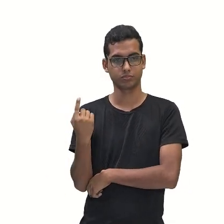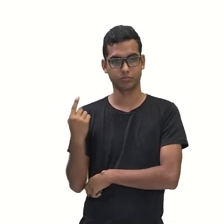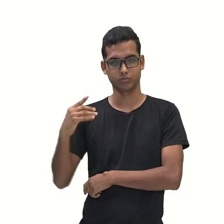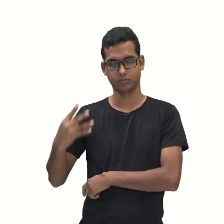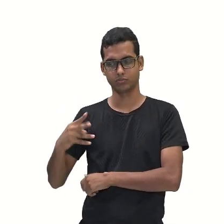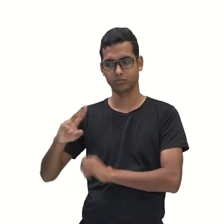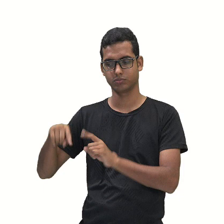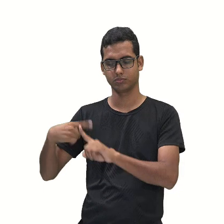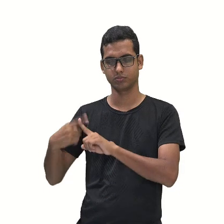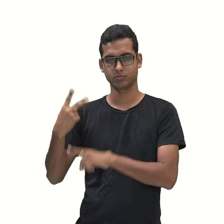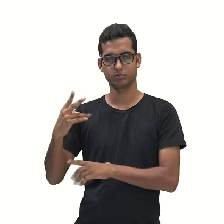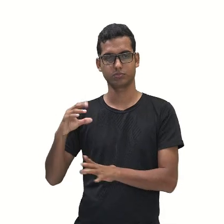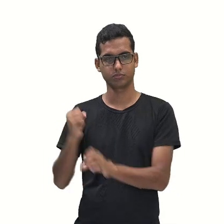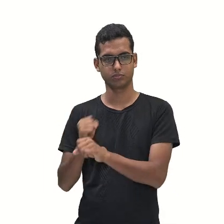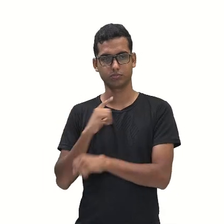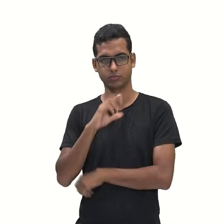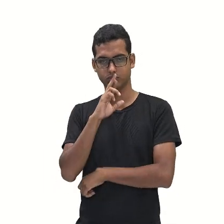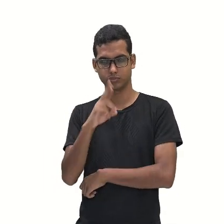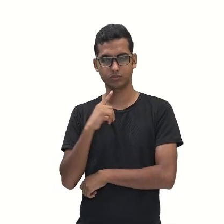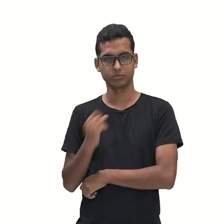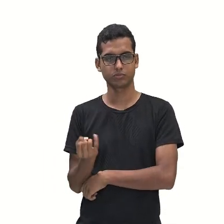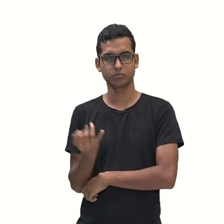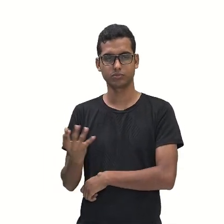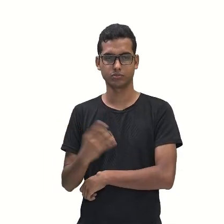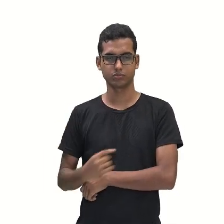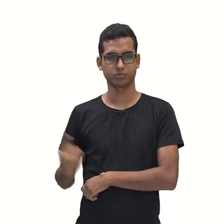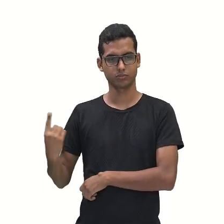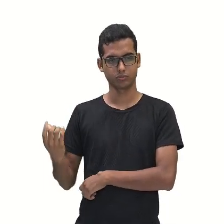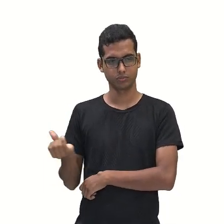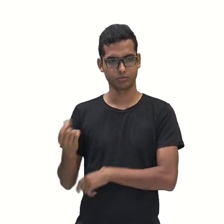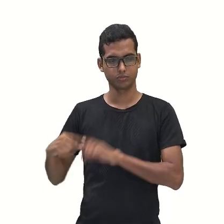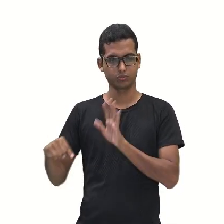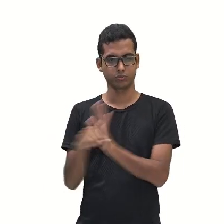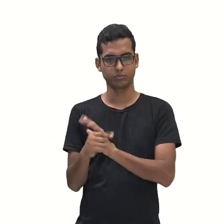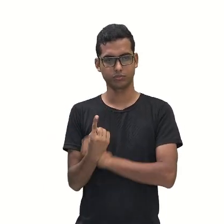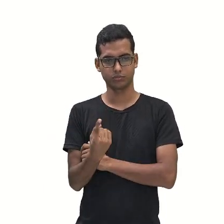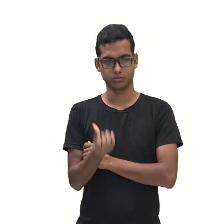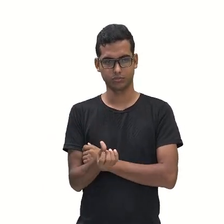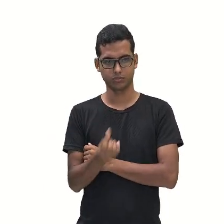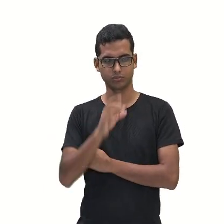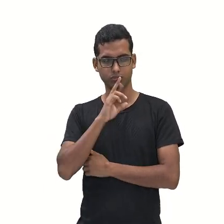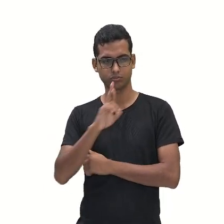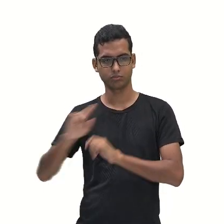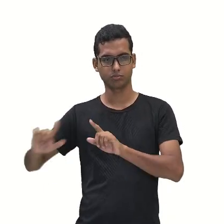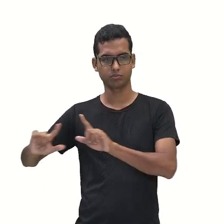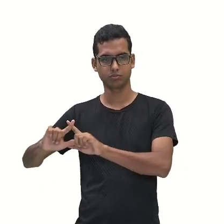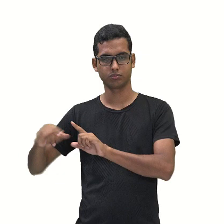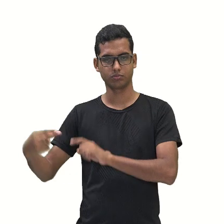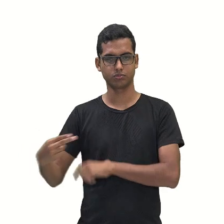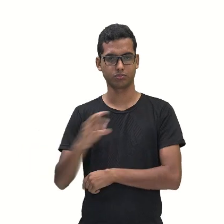16 vezes 1, também vai dar 16, ou seja, 16 menos 16, o delta é igual a 0.